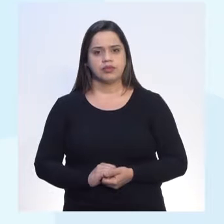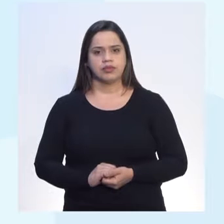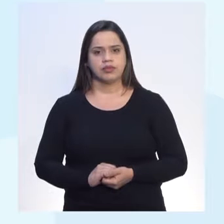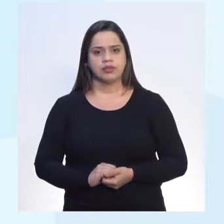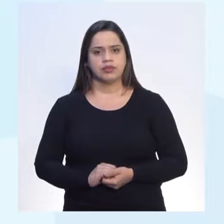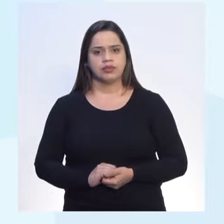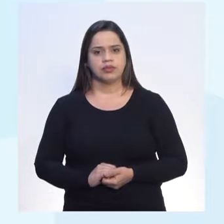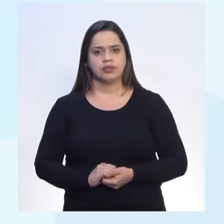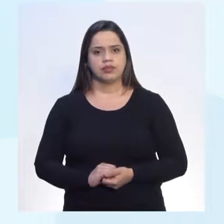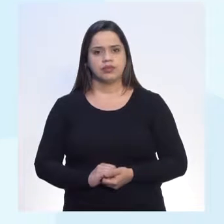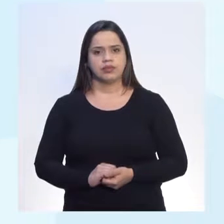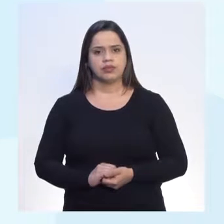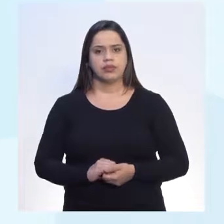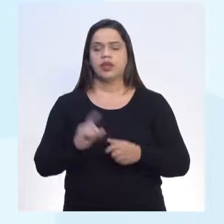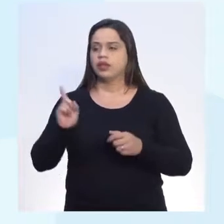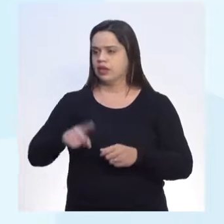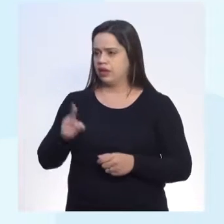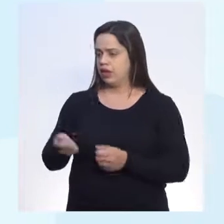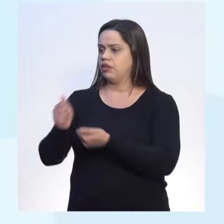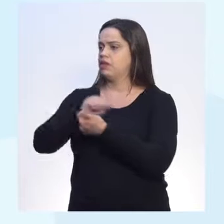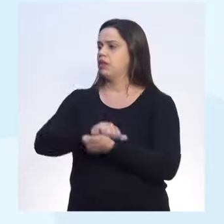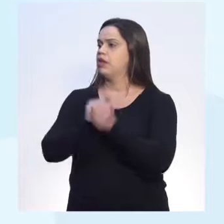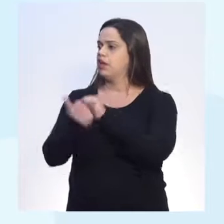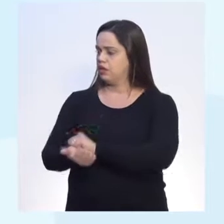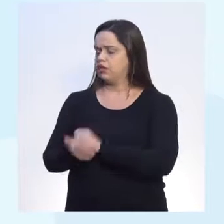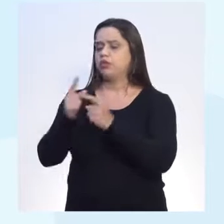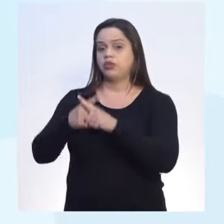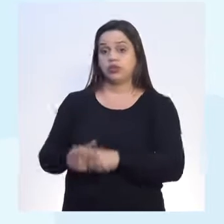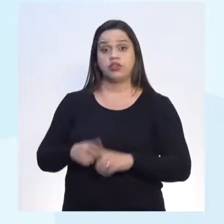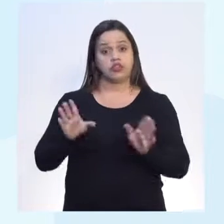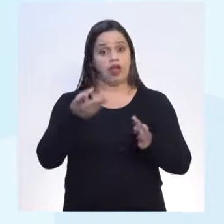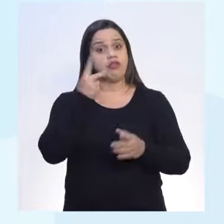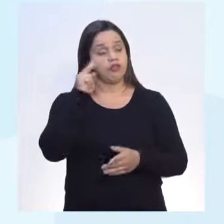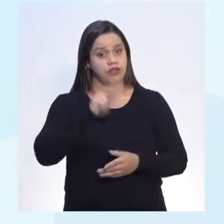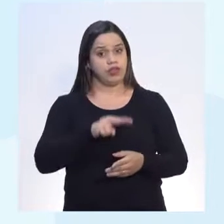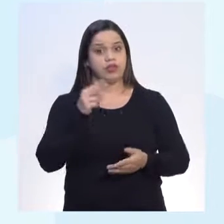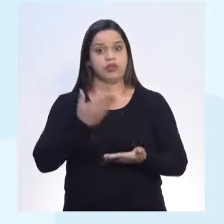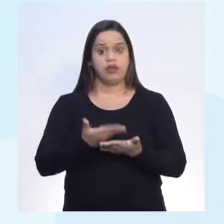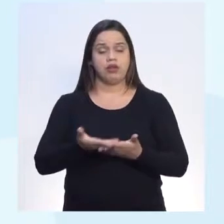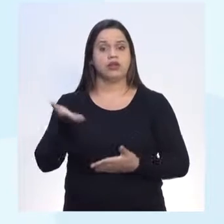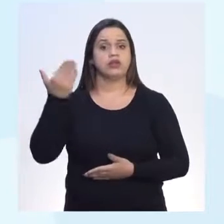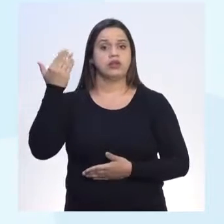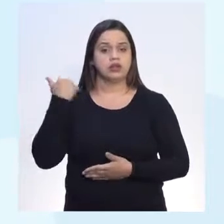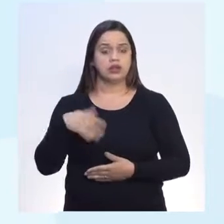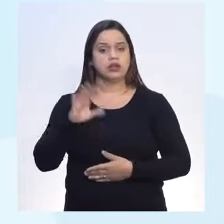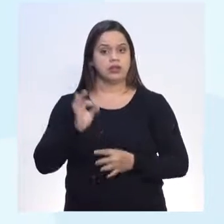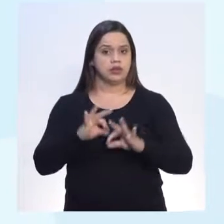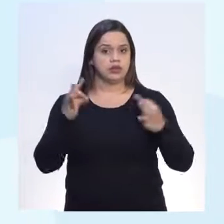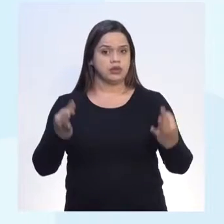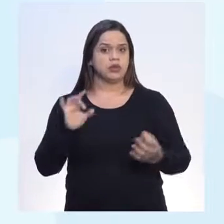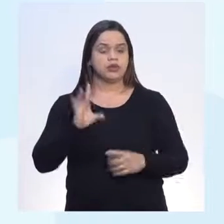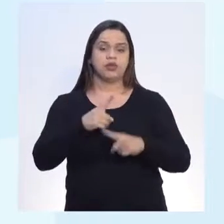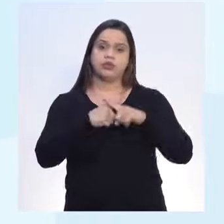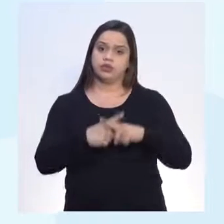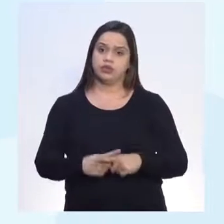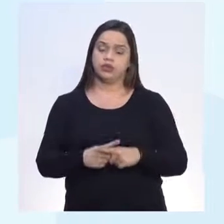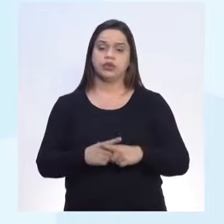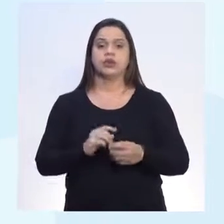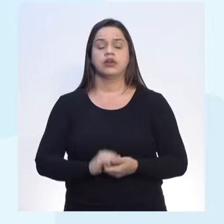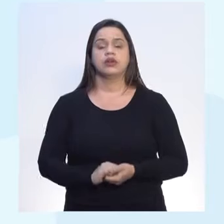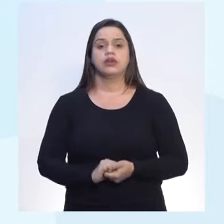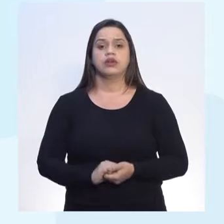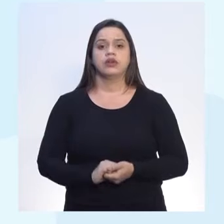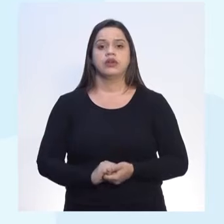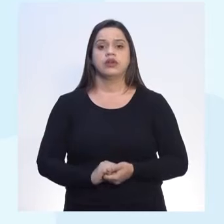Transformei numa multiplicação. E aí, a multiplicação, eles viram na aula passada, né, que é mais simples, é só multiplicar. 2 vezes